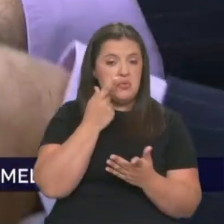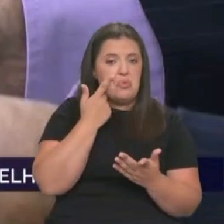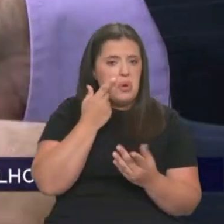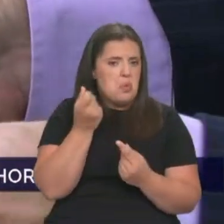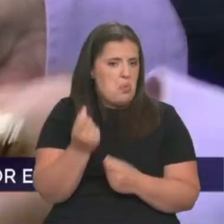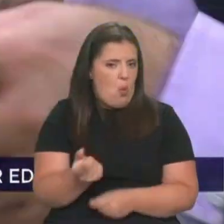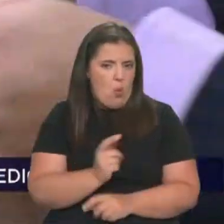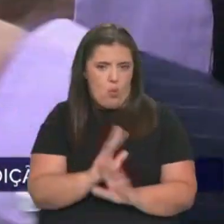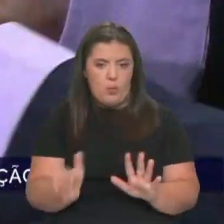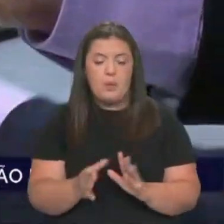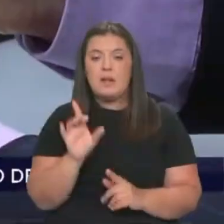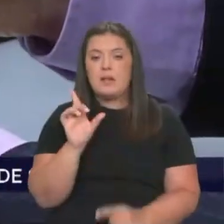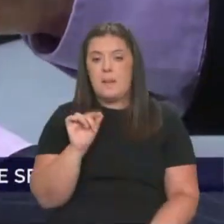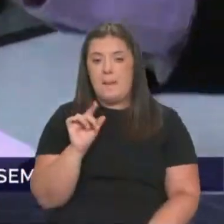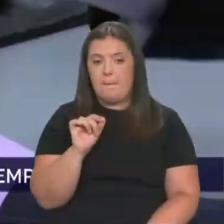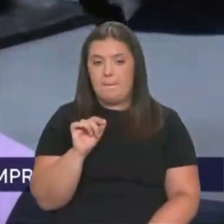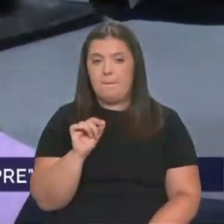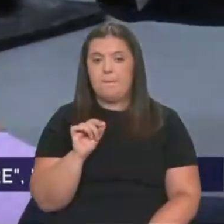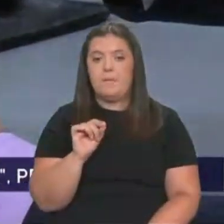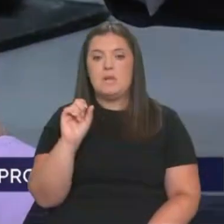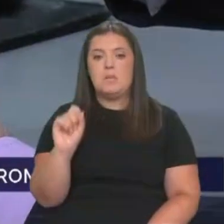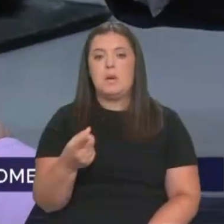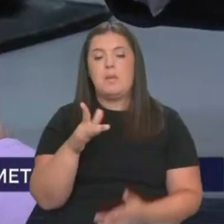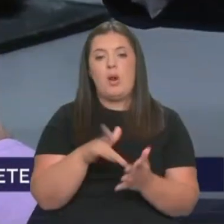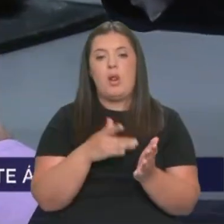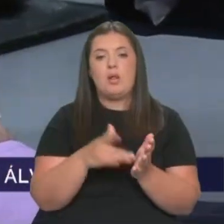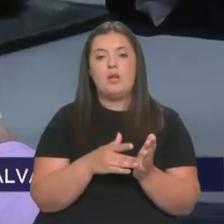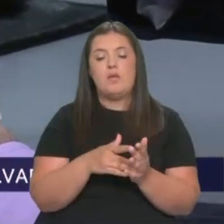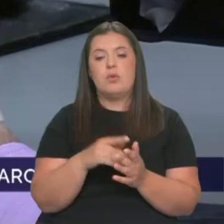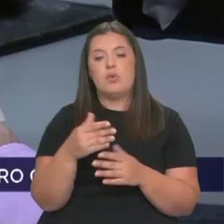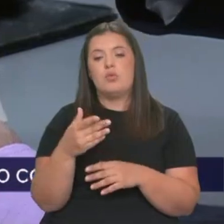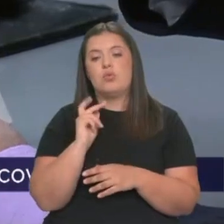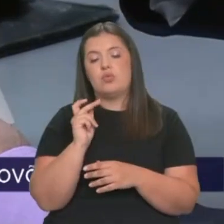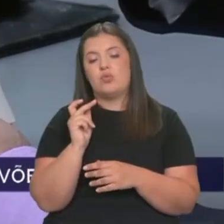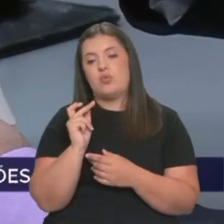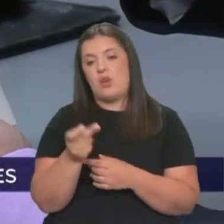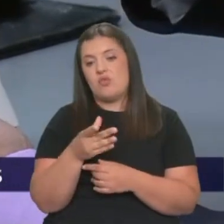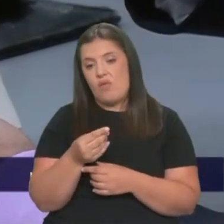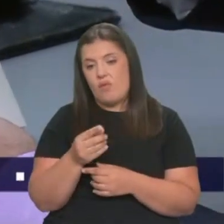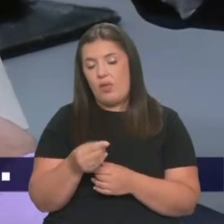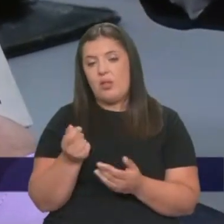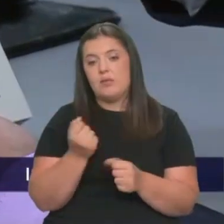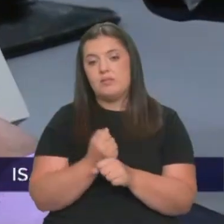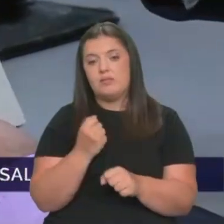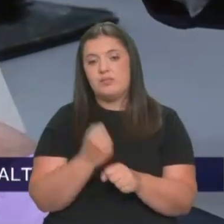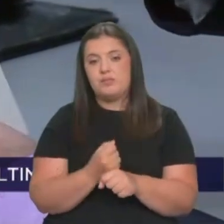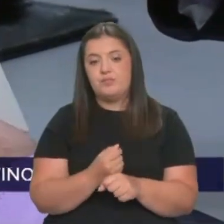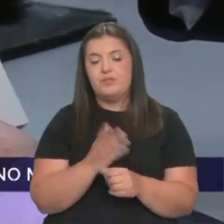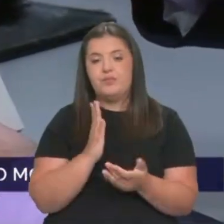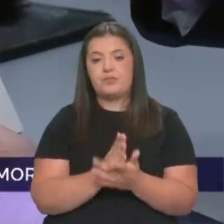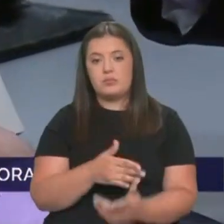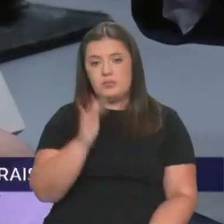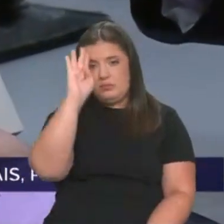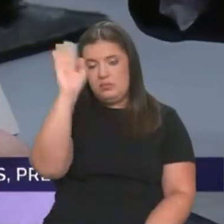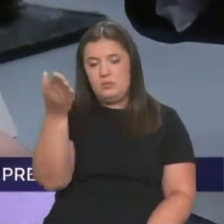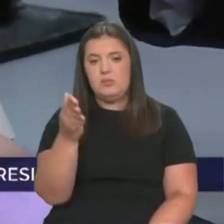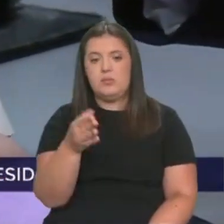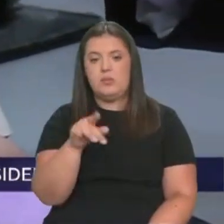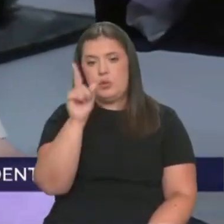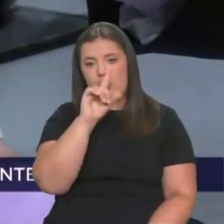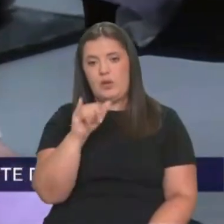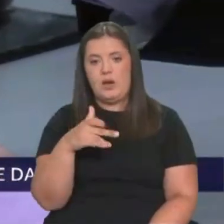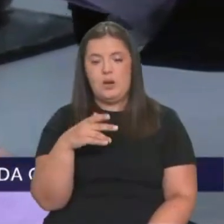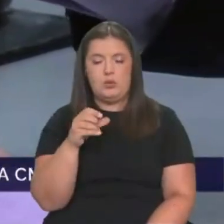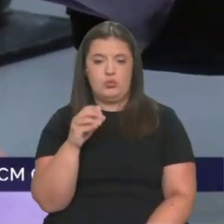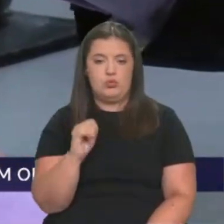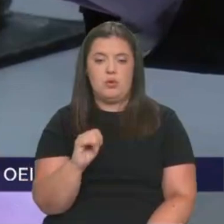tanto. E este primeiro livro apareceu na década de 90 e é obra não só da sabedoria do professor Carlos Fiolhais, mas também do